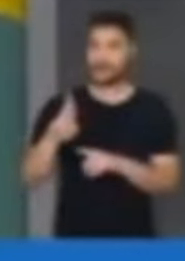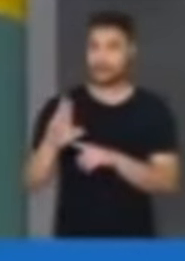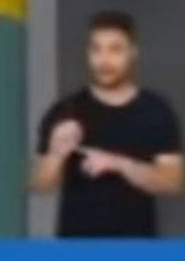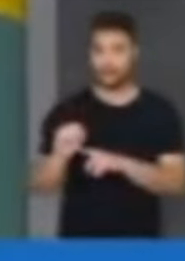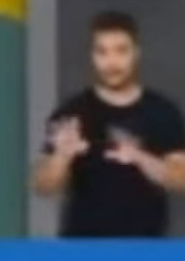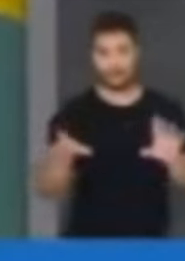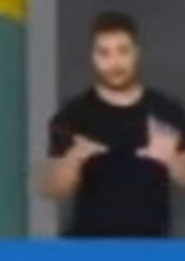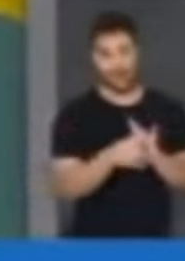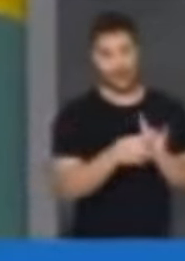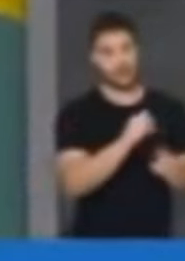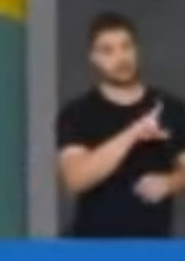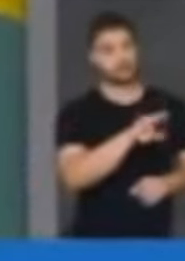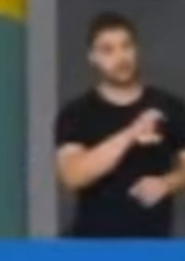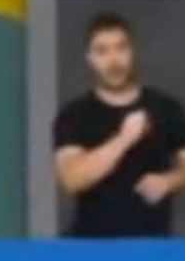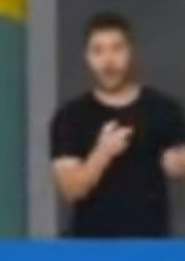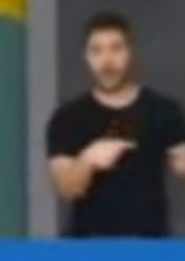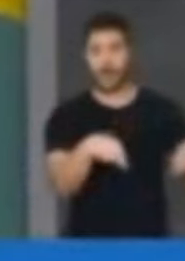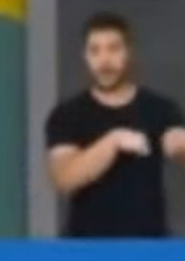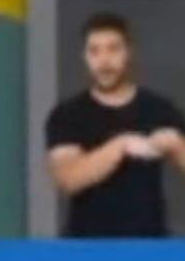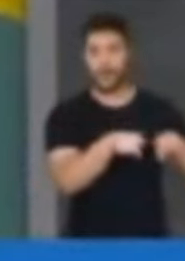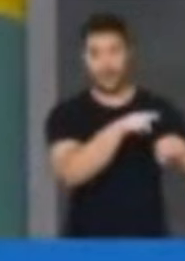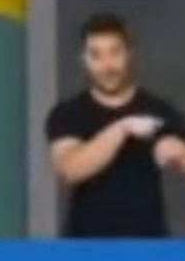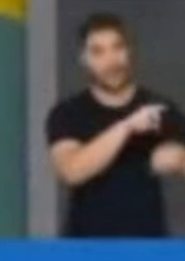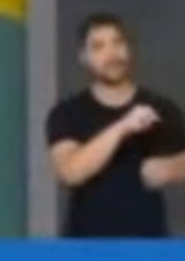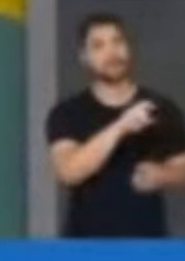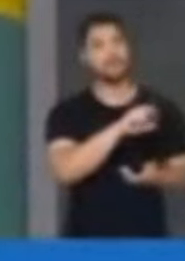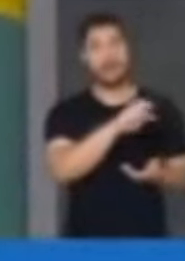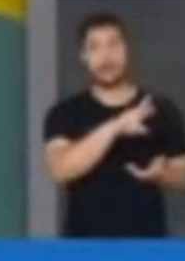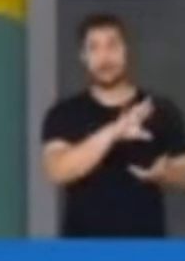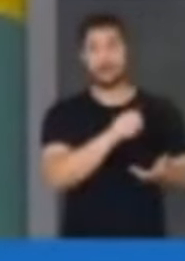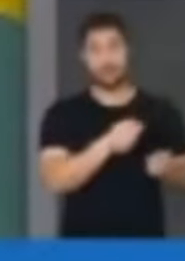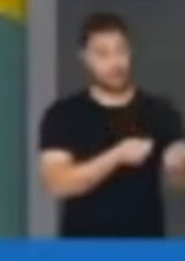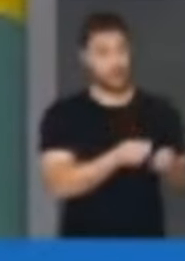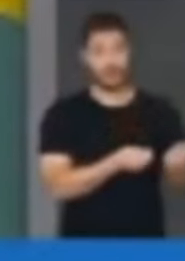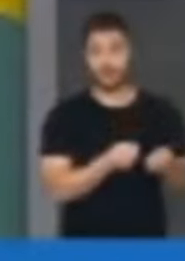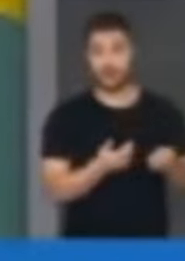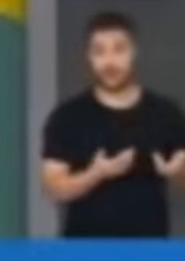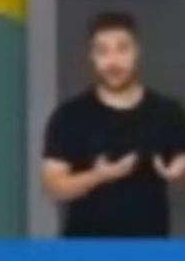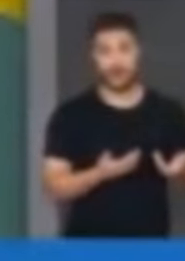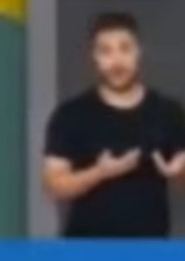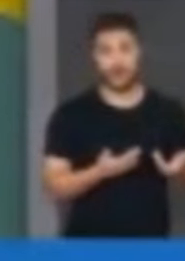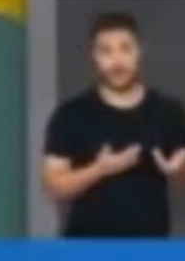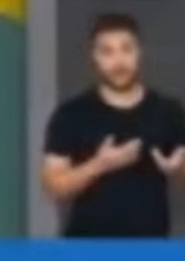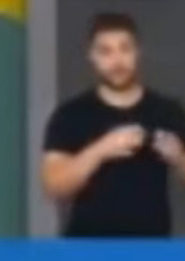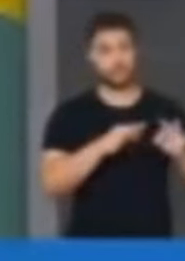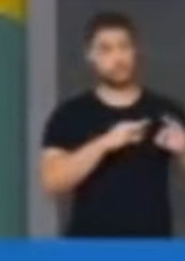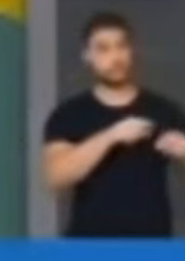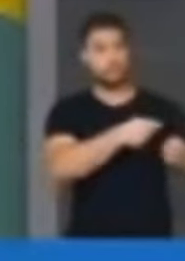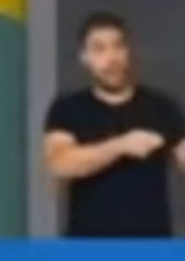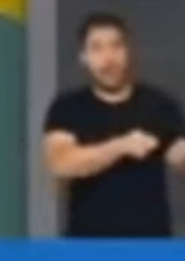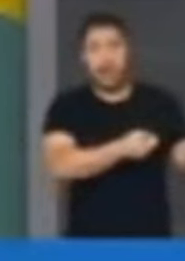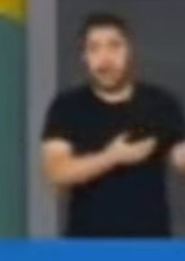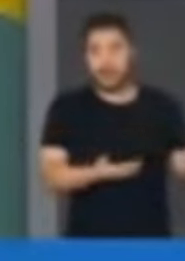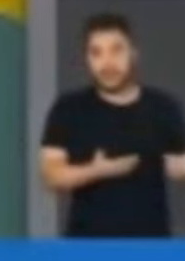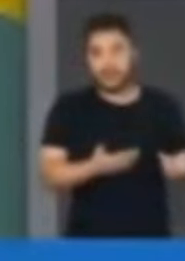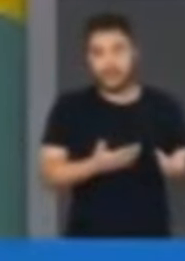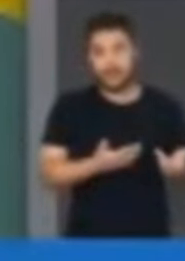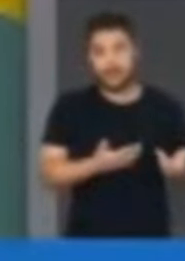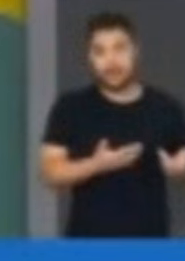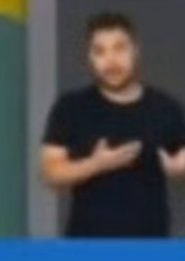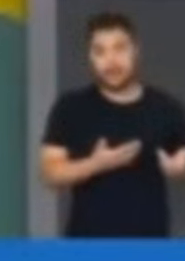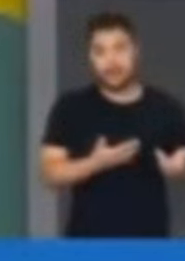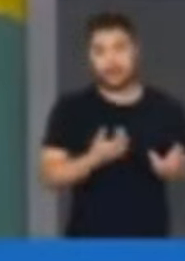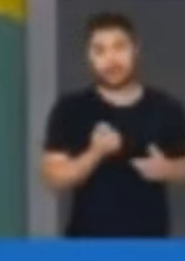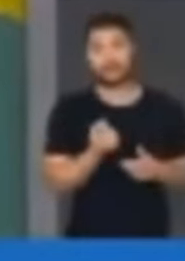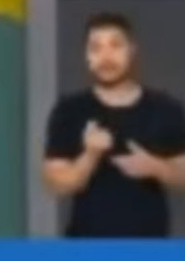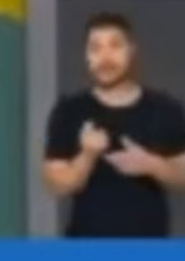cartel dos Soles, braço direito do Nicolás Maduro, Diosdado Cabello, comanda aquela porcaria toda lá. Congelou algumas